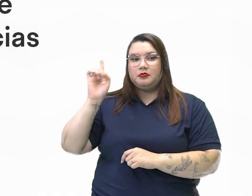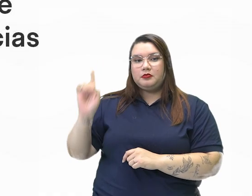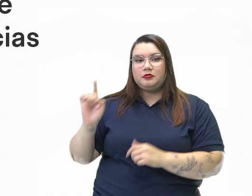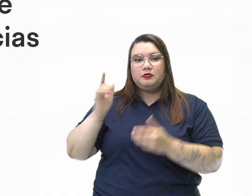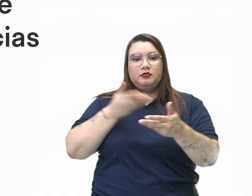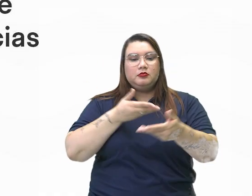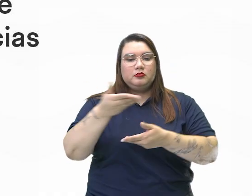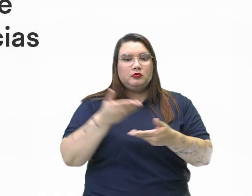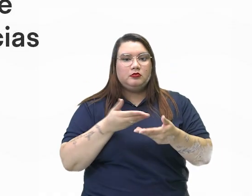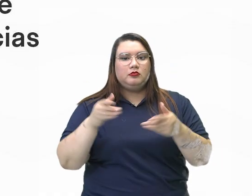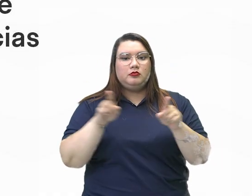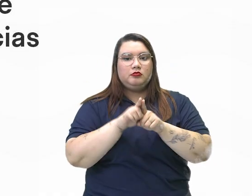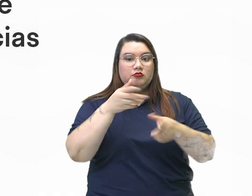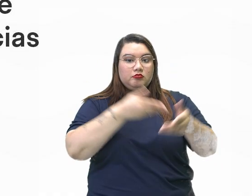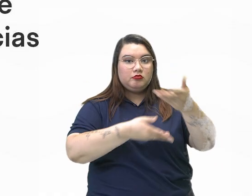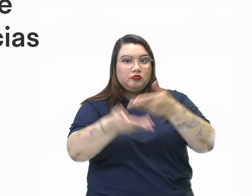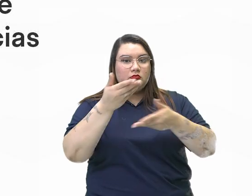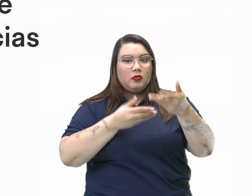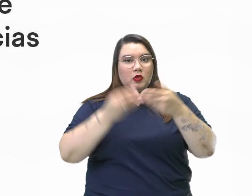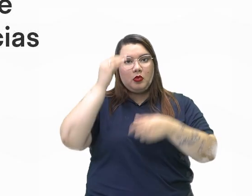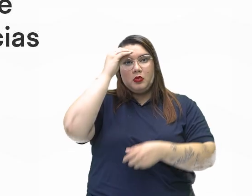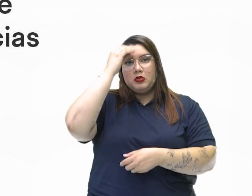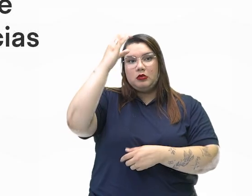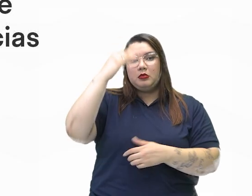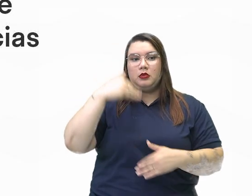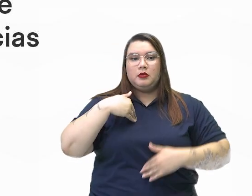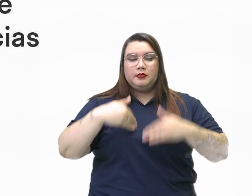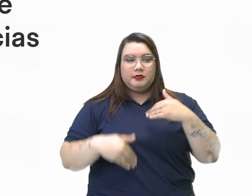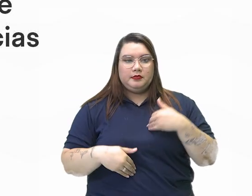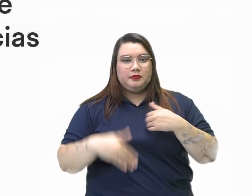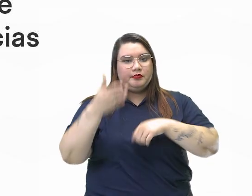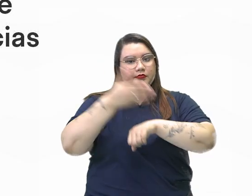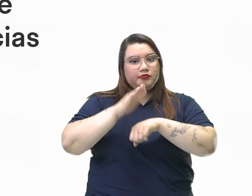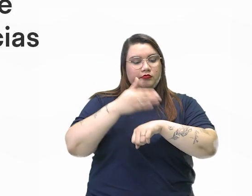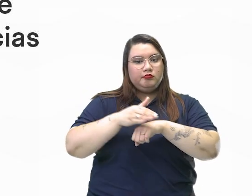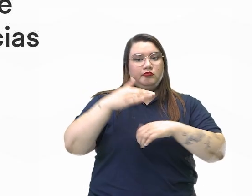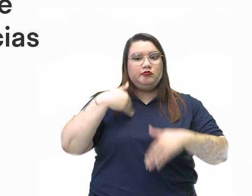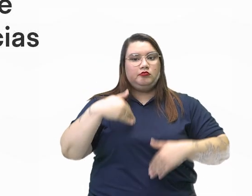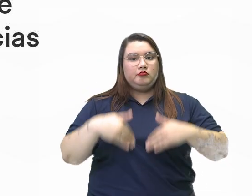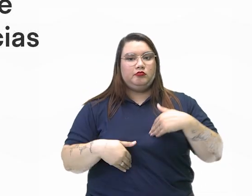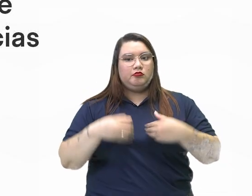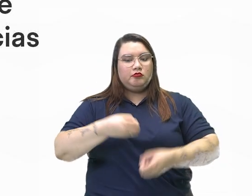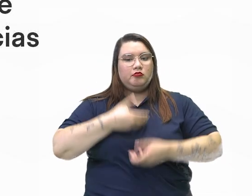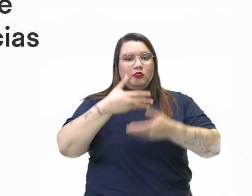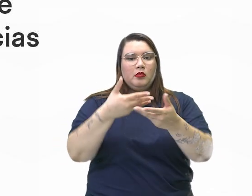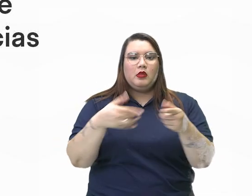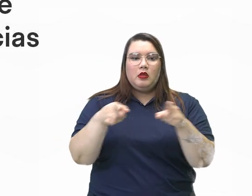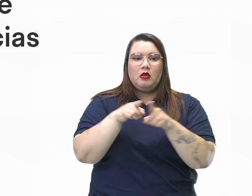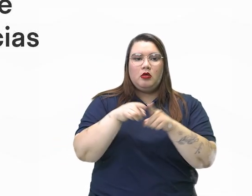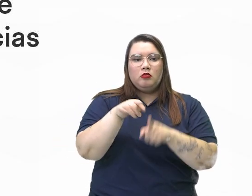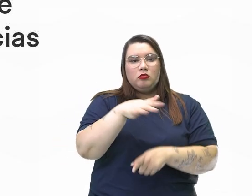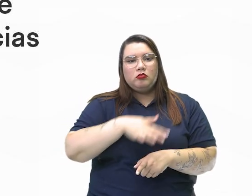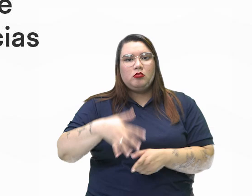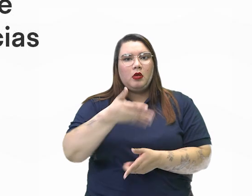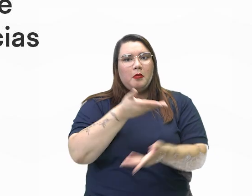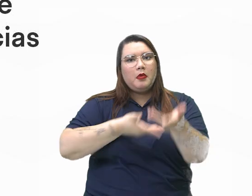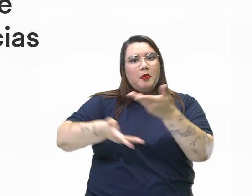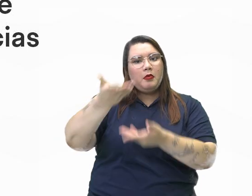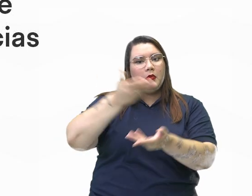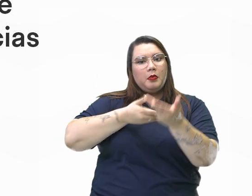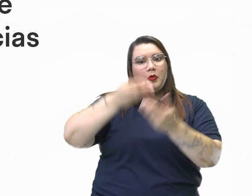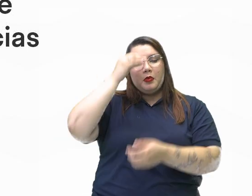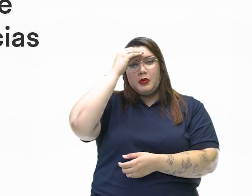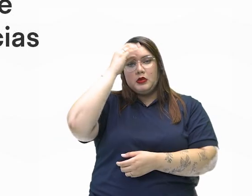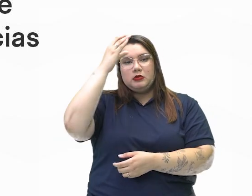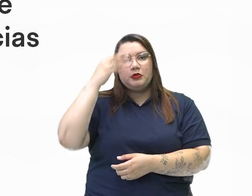aí, olha só. A interação e a partilha de saberes corporais. As práticas corporais expressivas são também